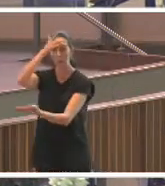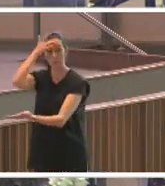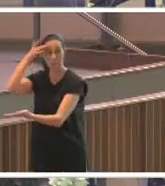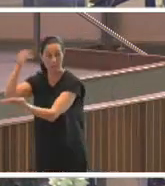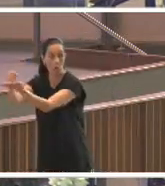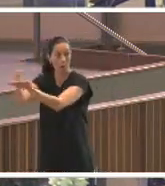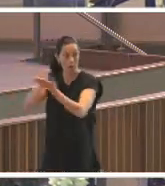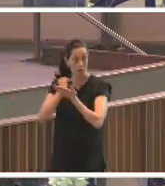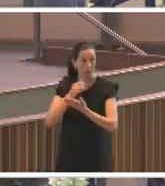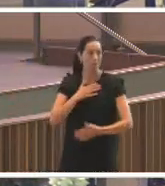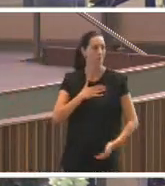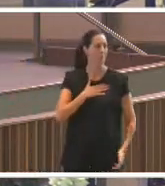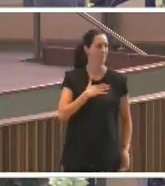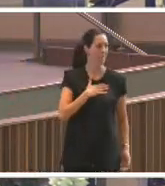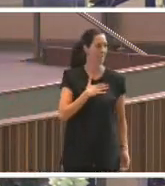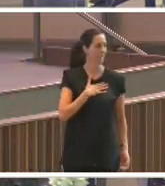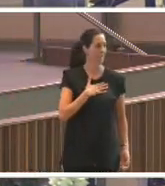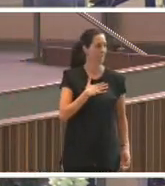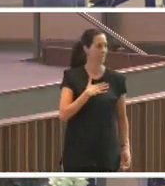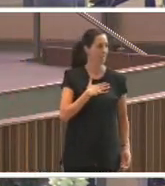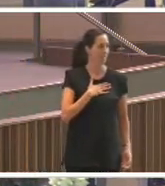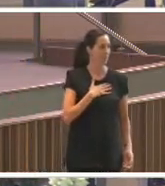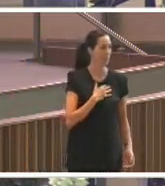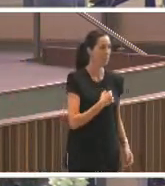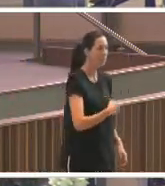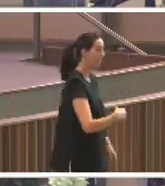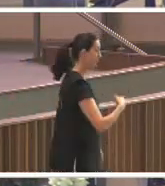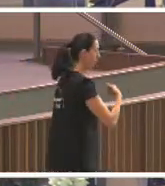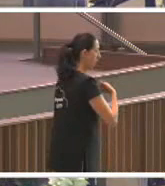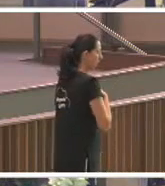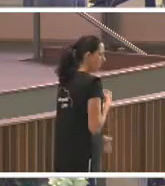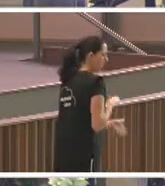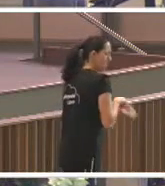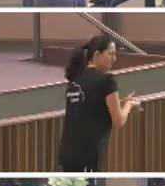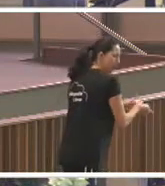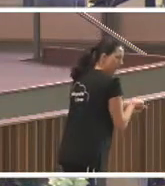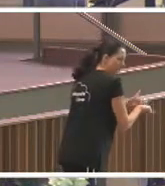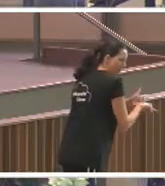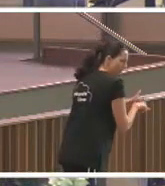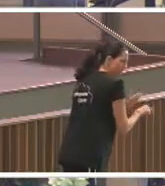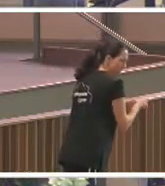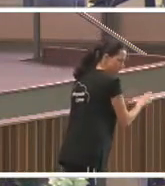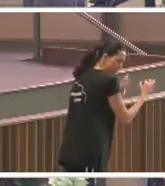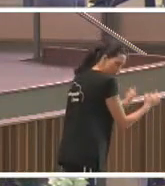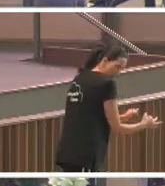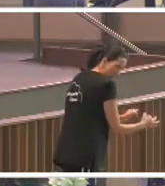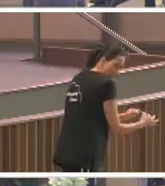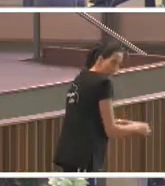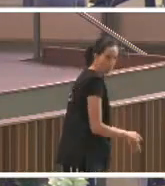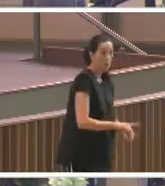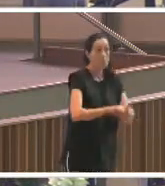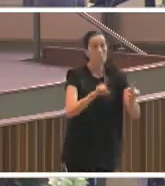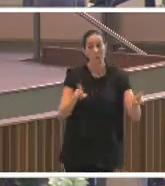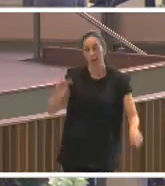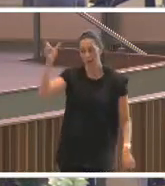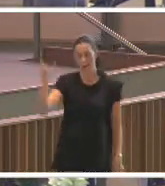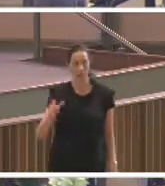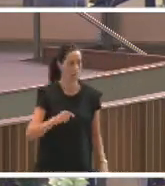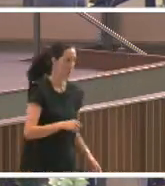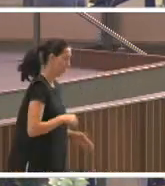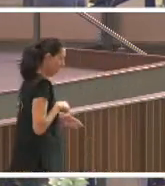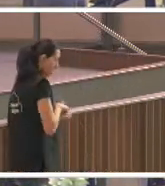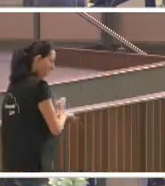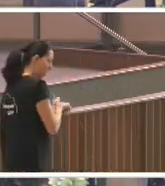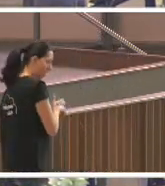Alguns dias atrás alguém estava lendo um livro que eu indiquei sobre a vida do pastor, e aí essa pessoa disse: é tudo